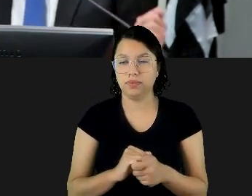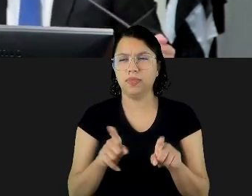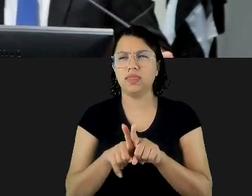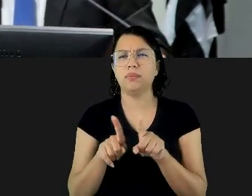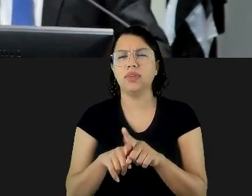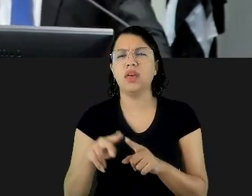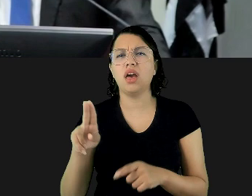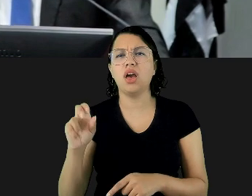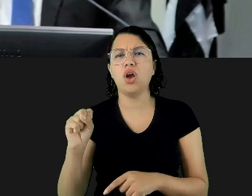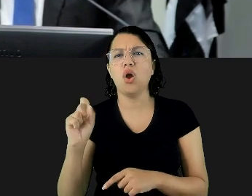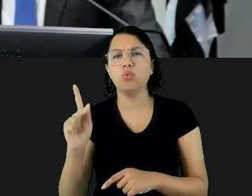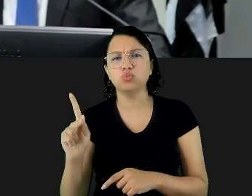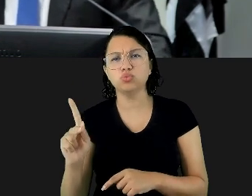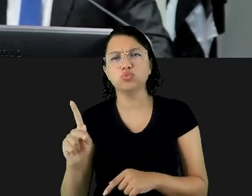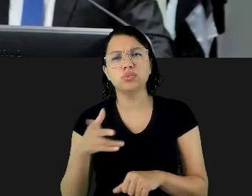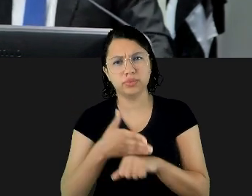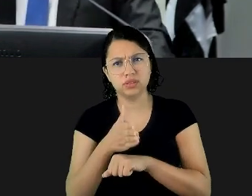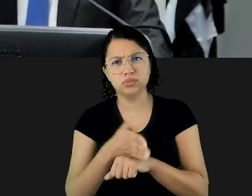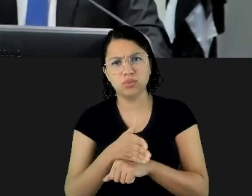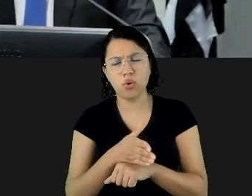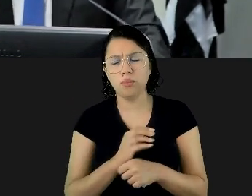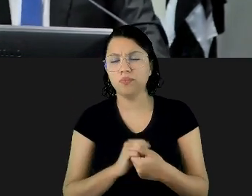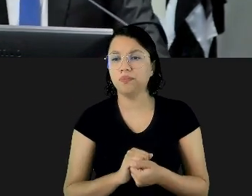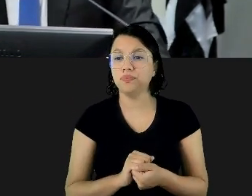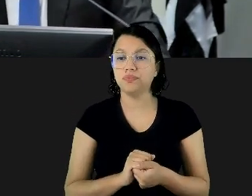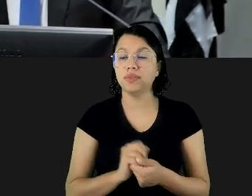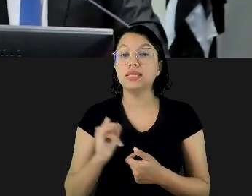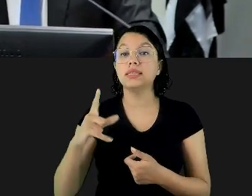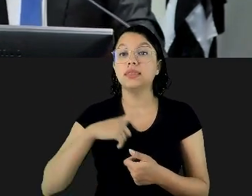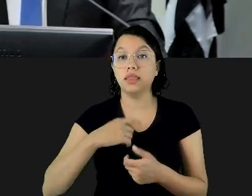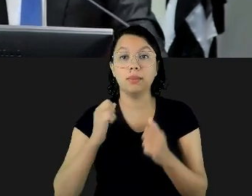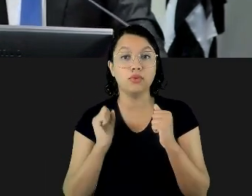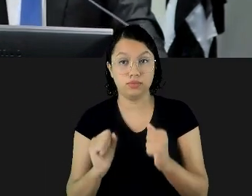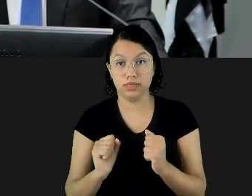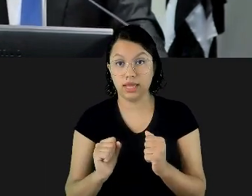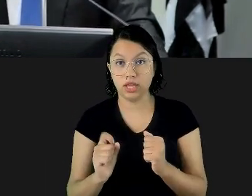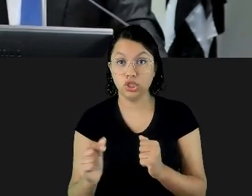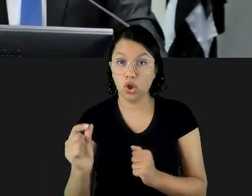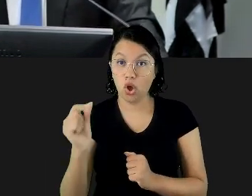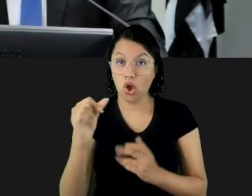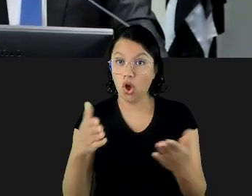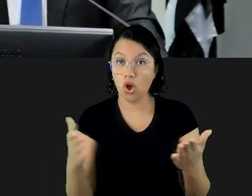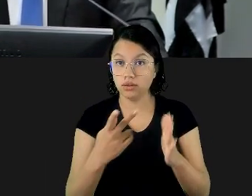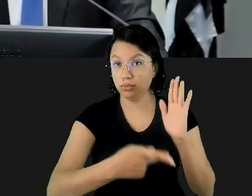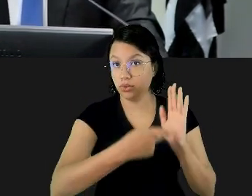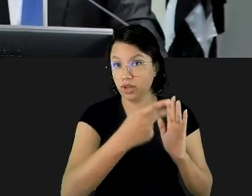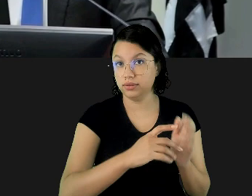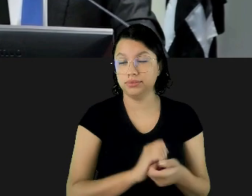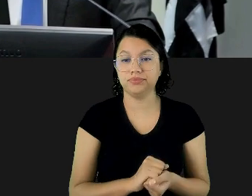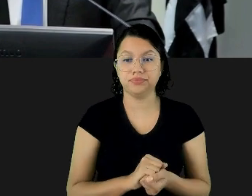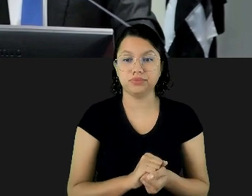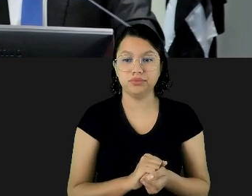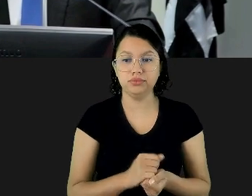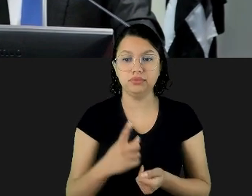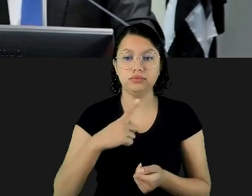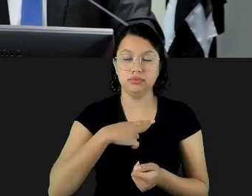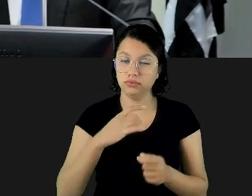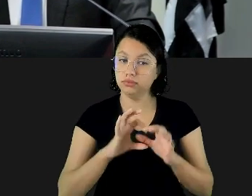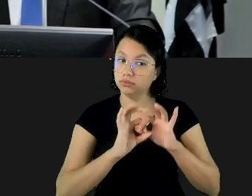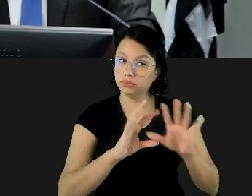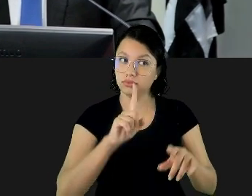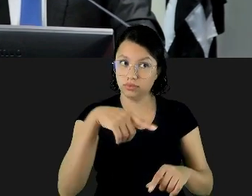participou, para ver se tem viabilidade econômica esse projeto. Eu vou dispor depois para